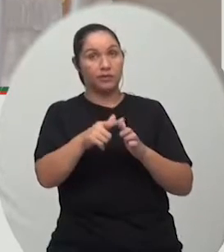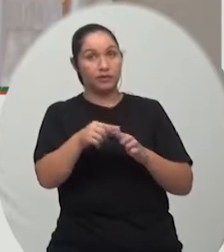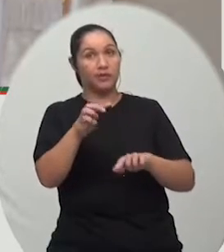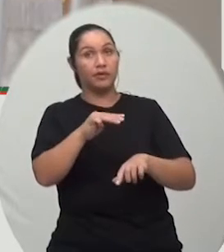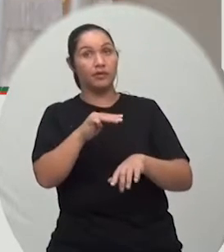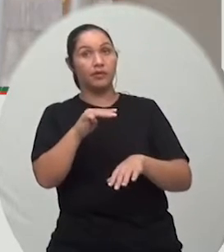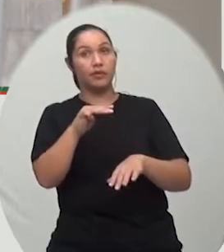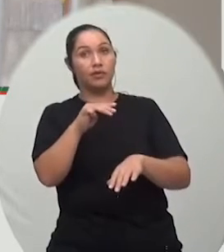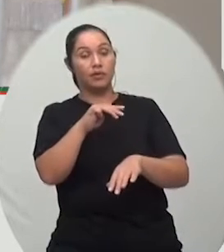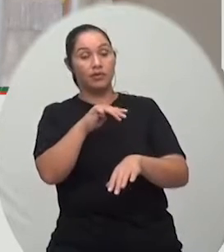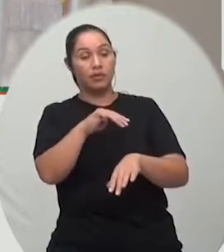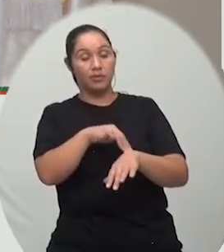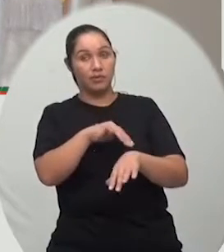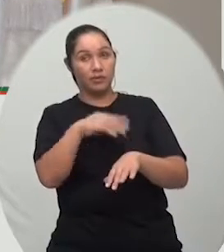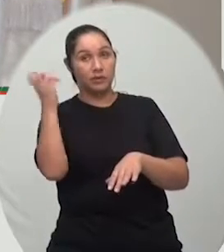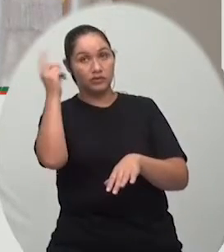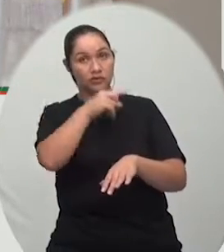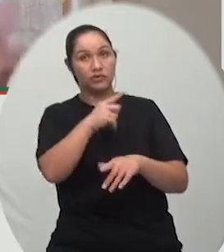enferma, doente,